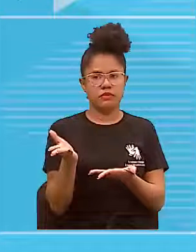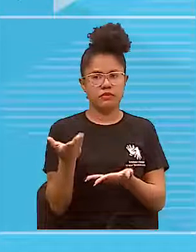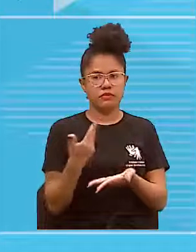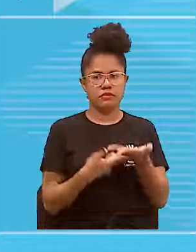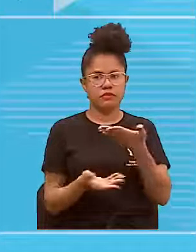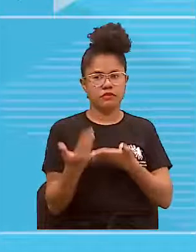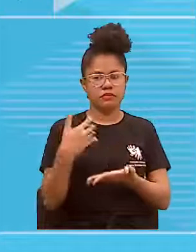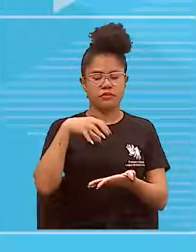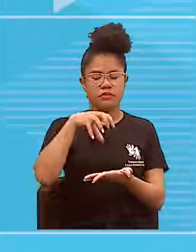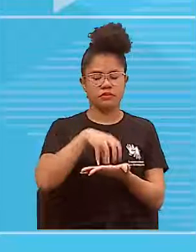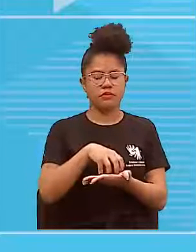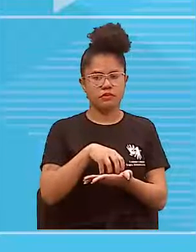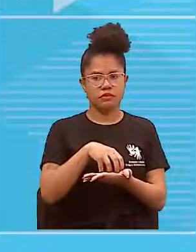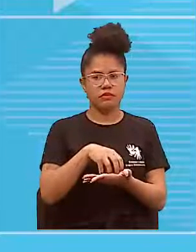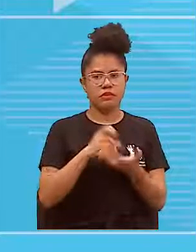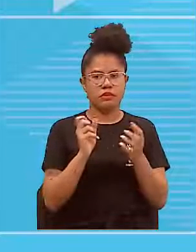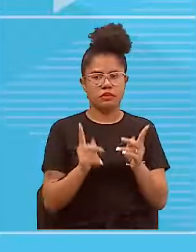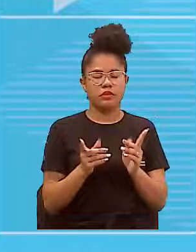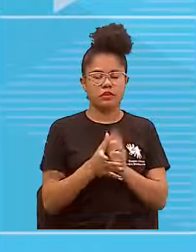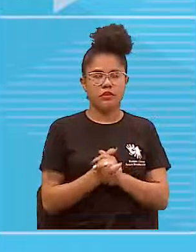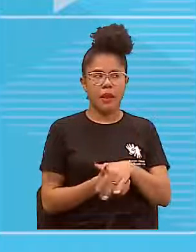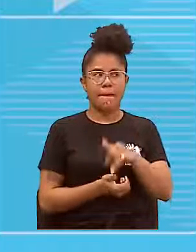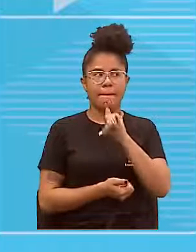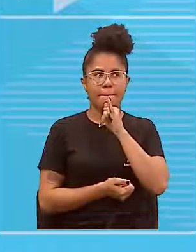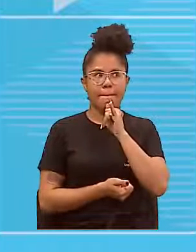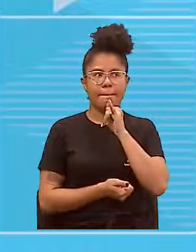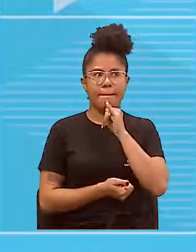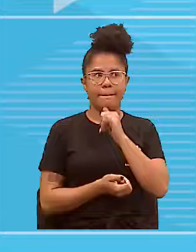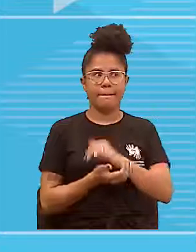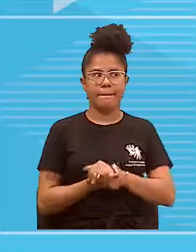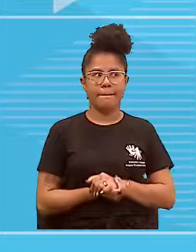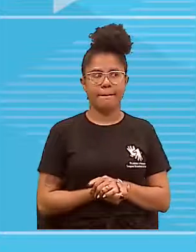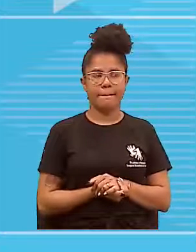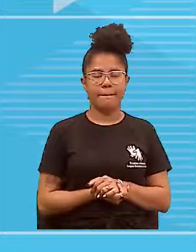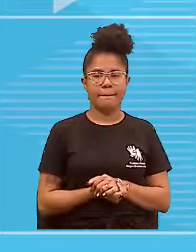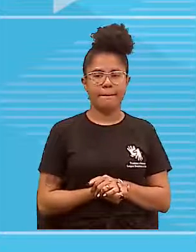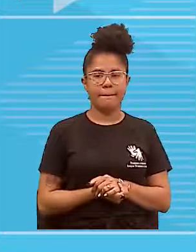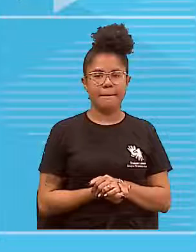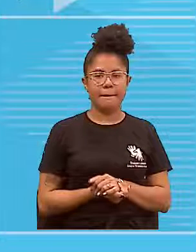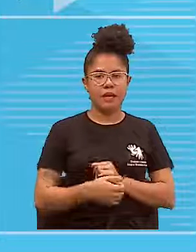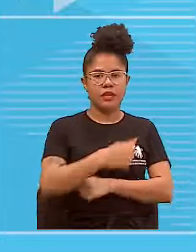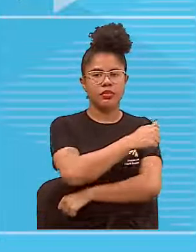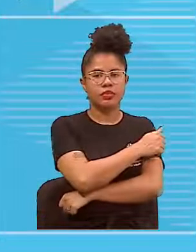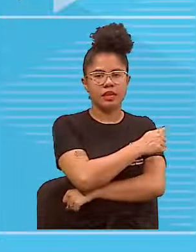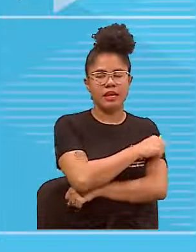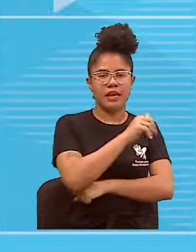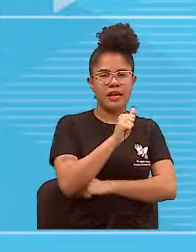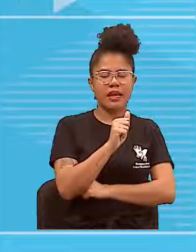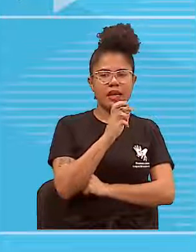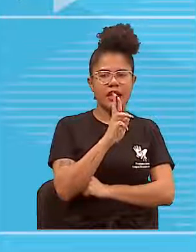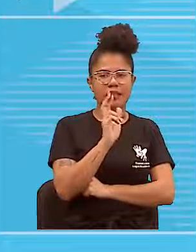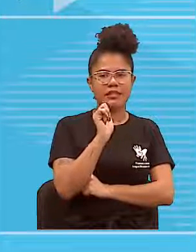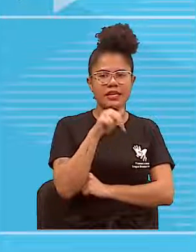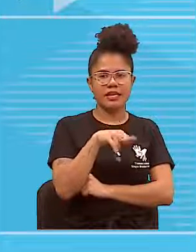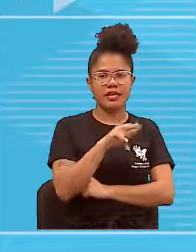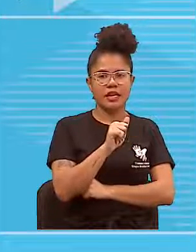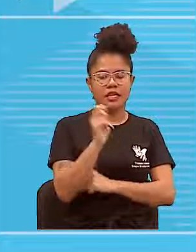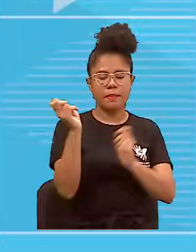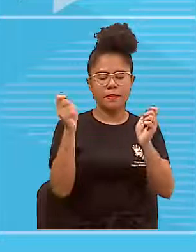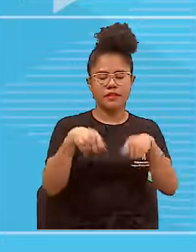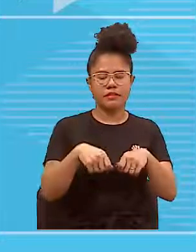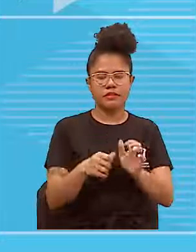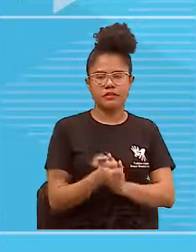voltada ao centro. Certo? Por exemplo, Adriana Souza, ela precisa de uma nota